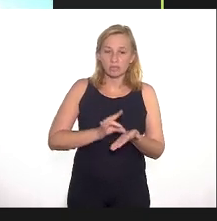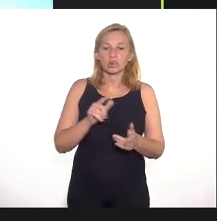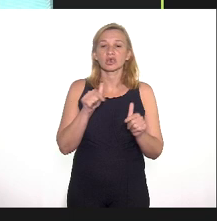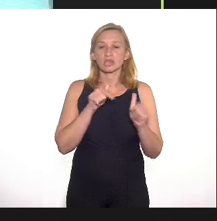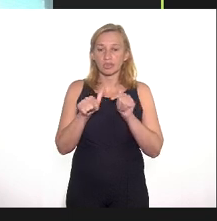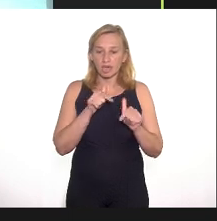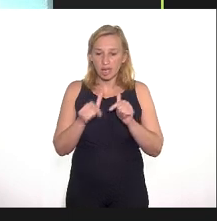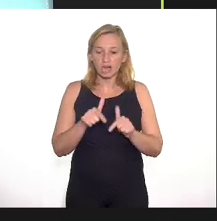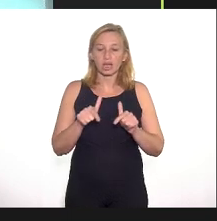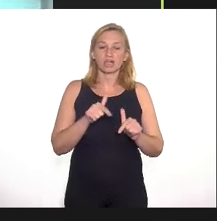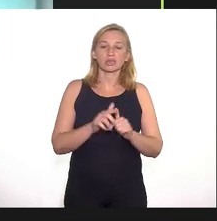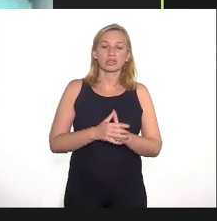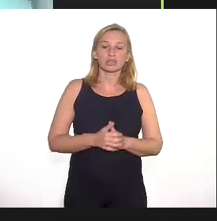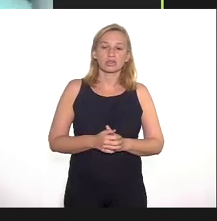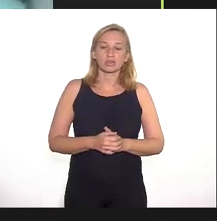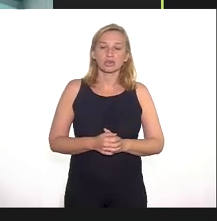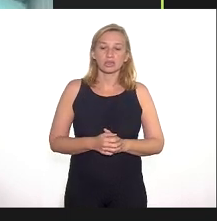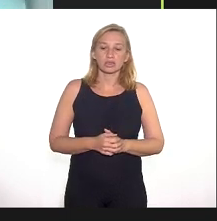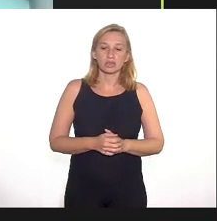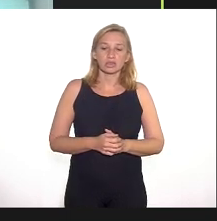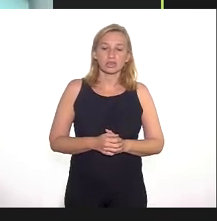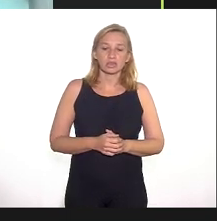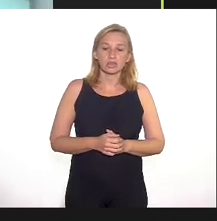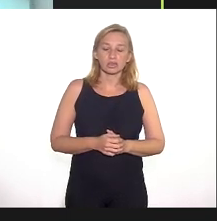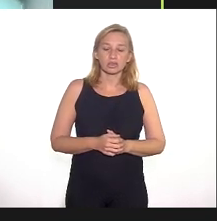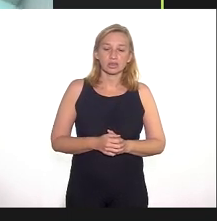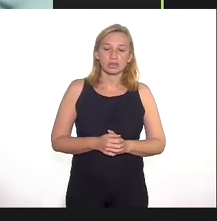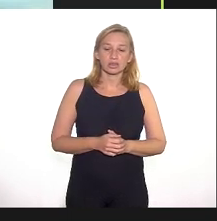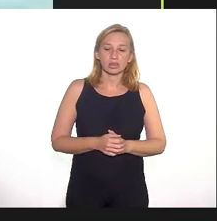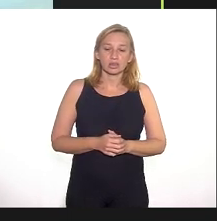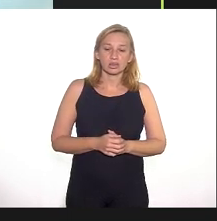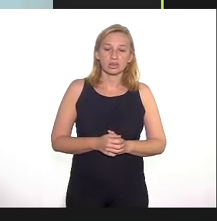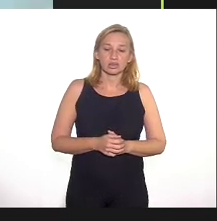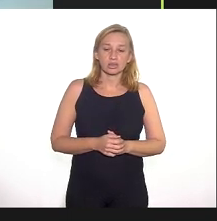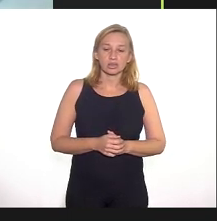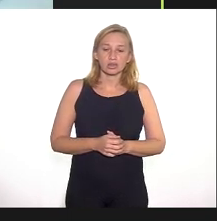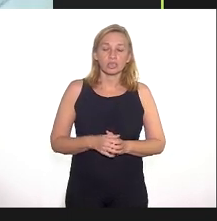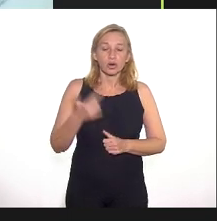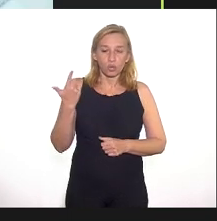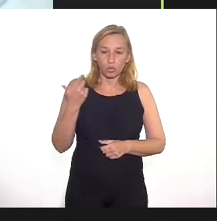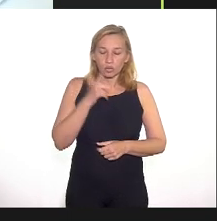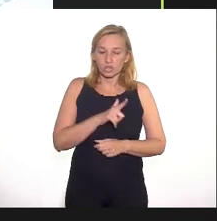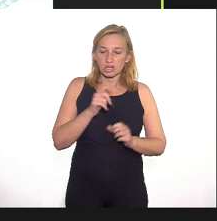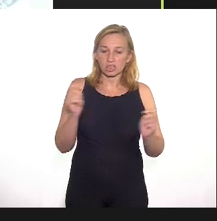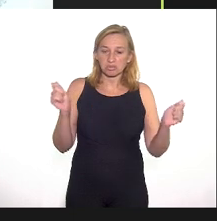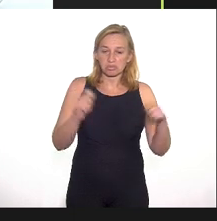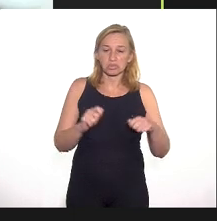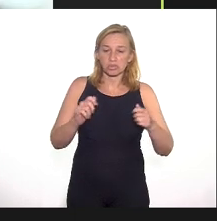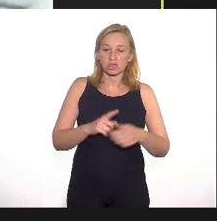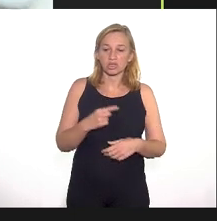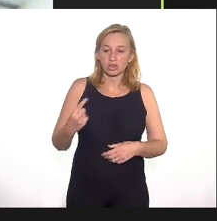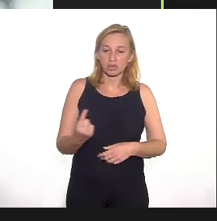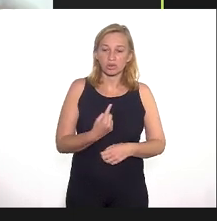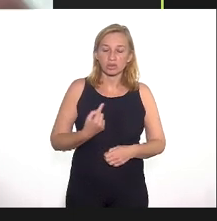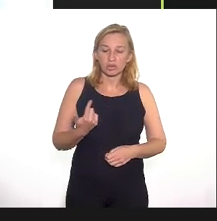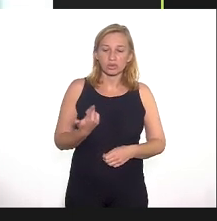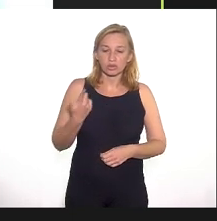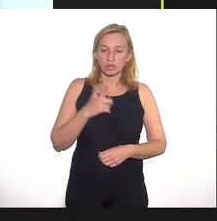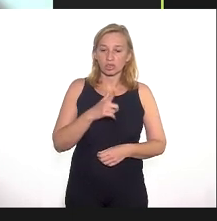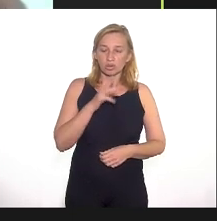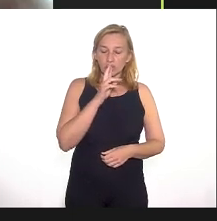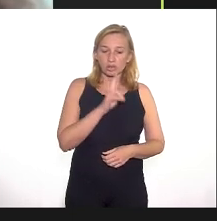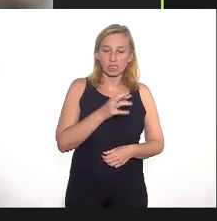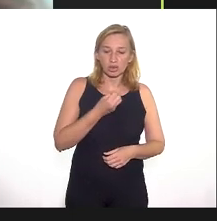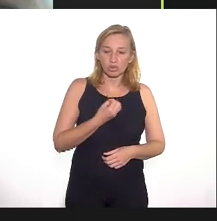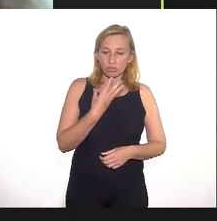isso de uma forma a conseguir possibilidades da gente ter um resultado